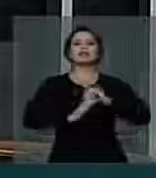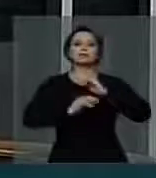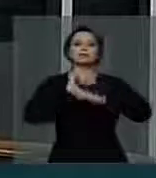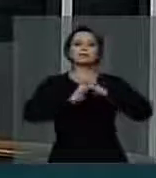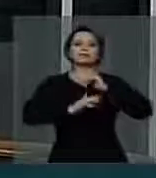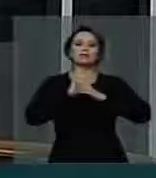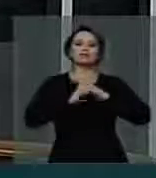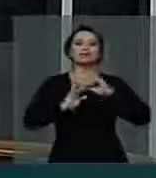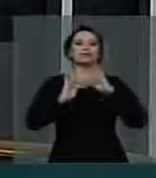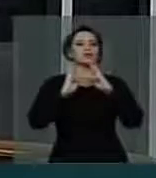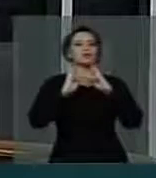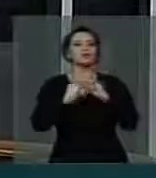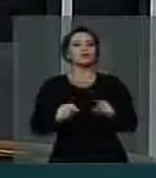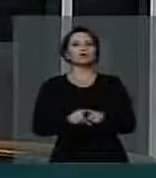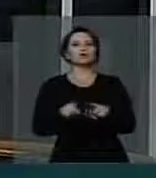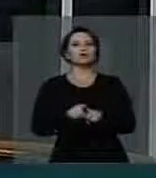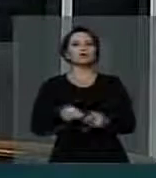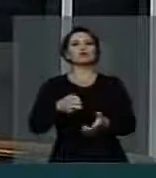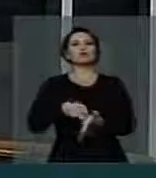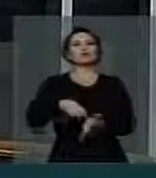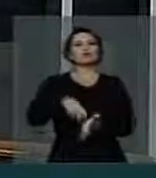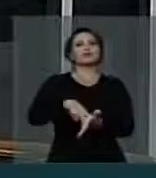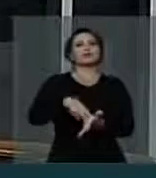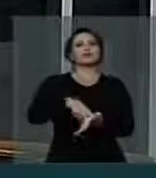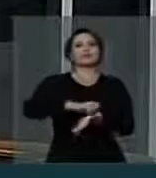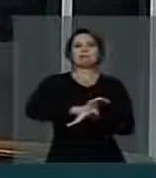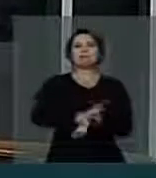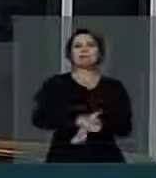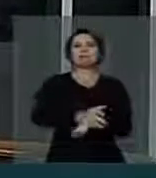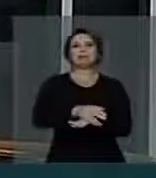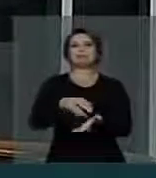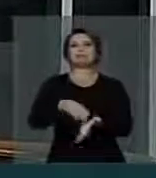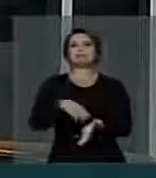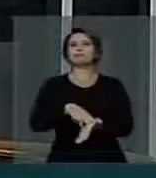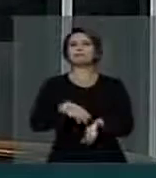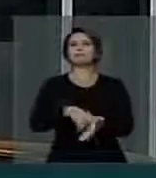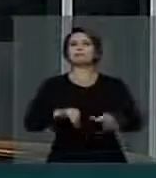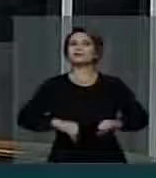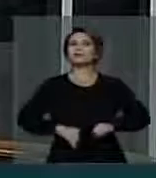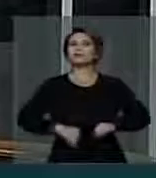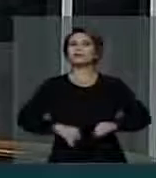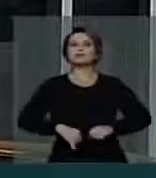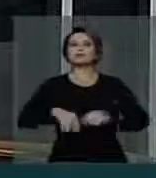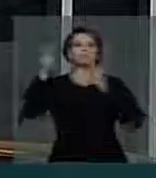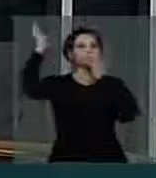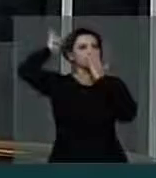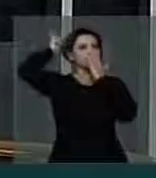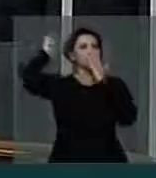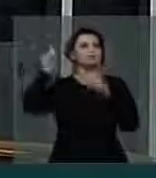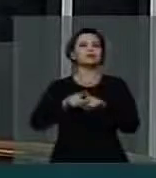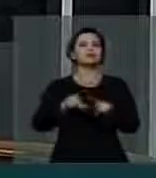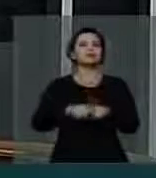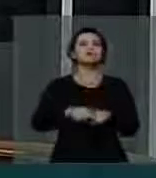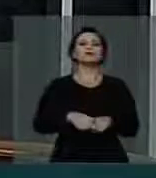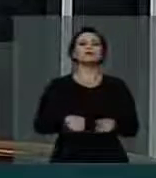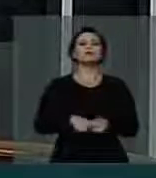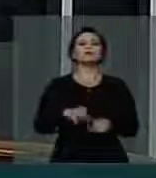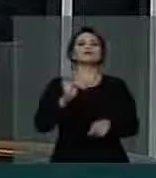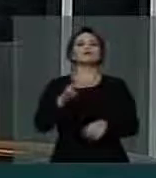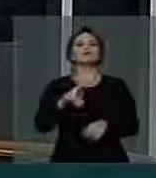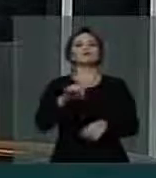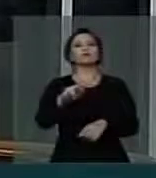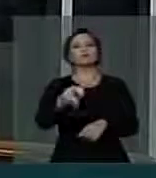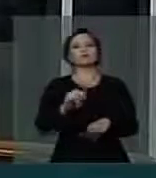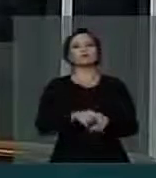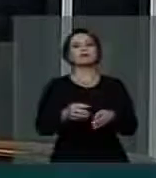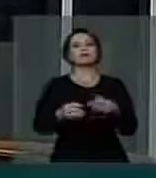praticou todos os tipos de torturas contra os indígenas, aprofundou o genocídio, entregou